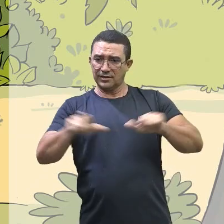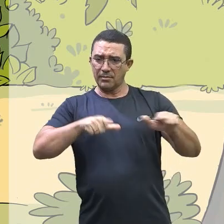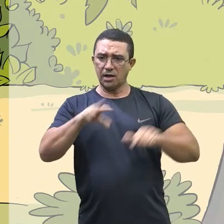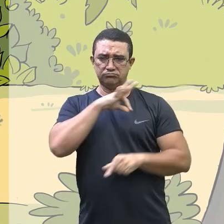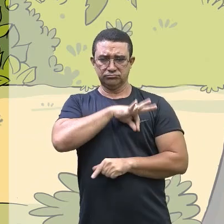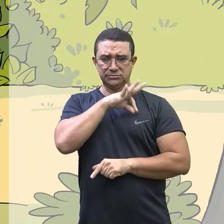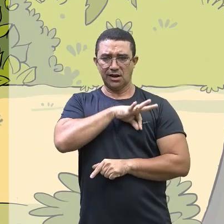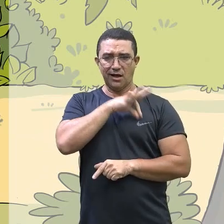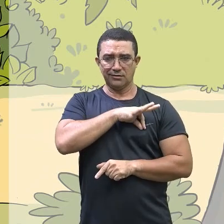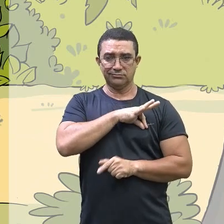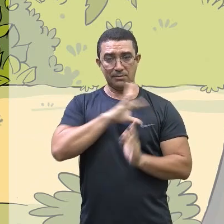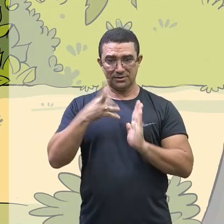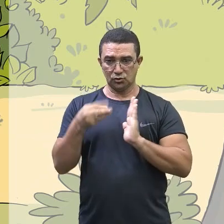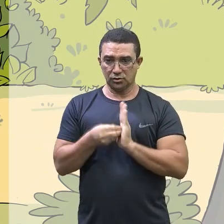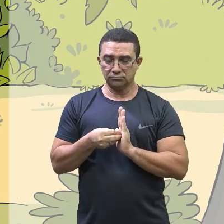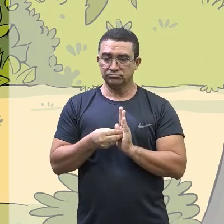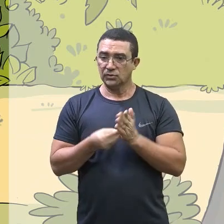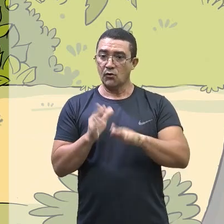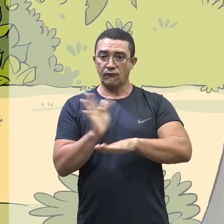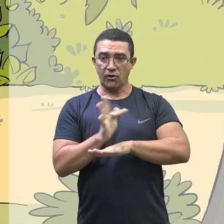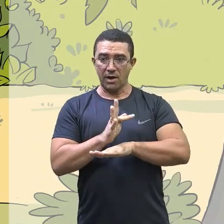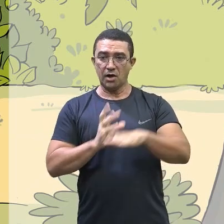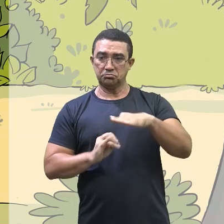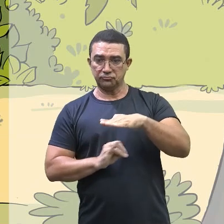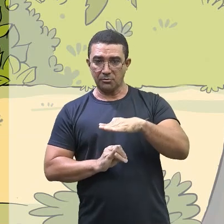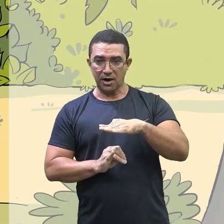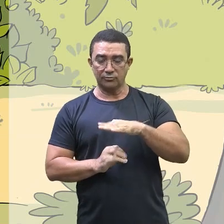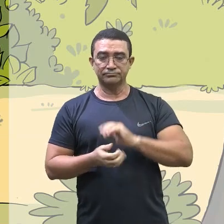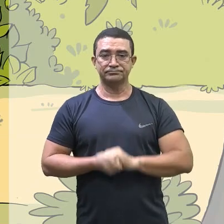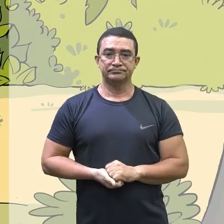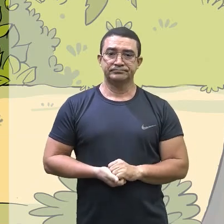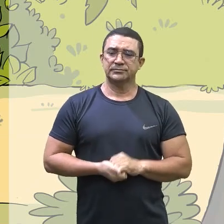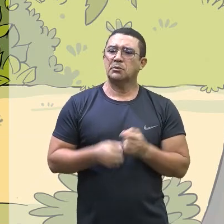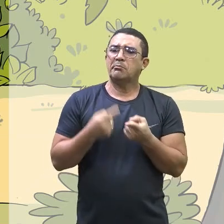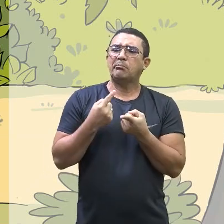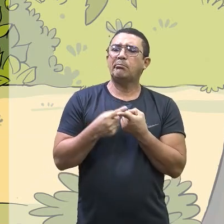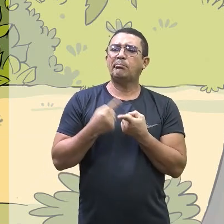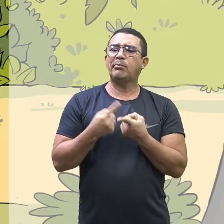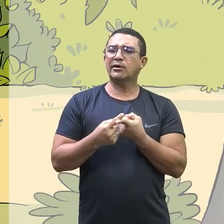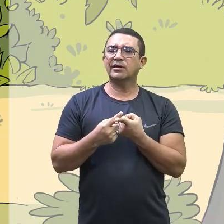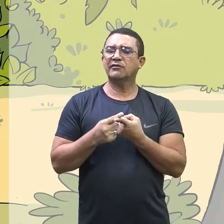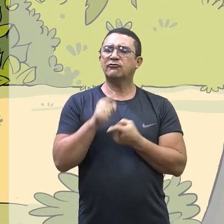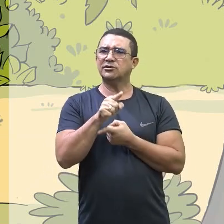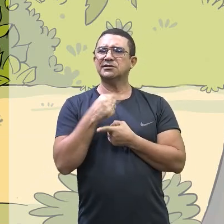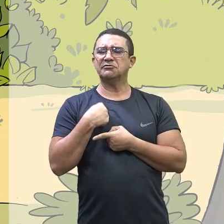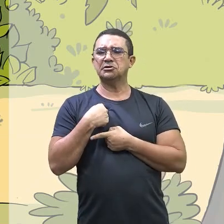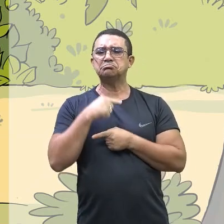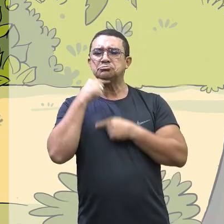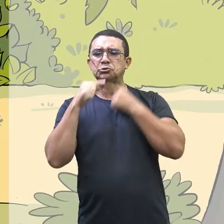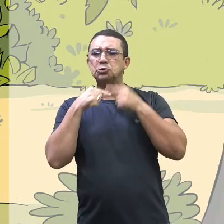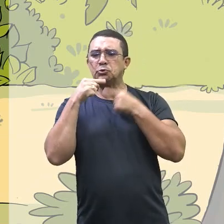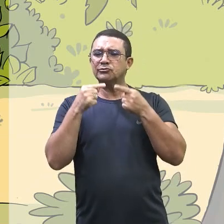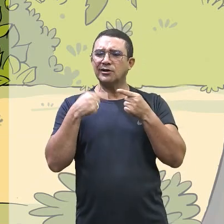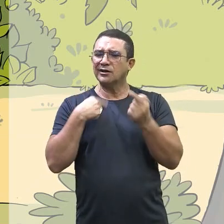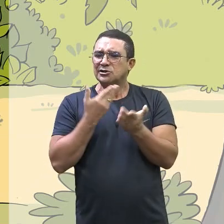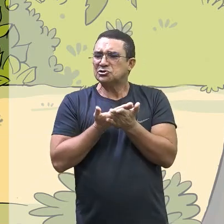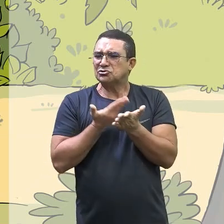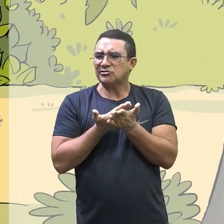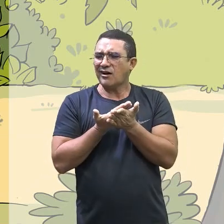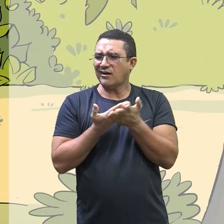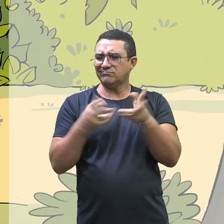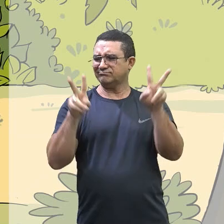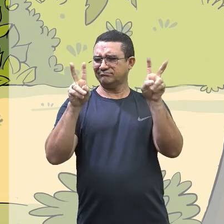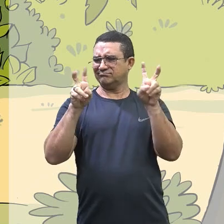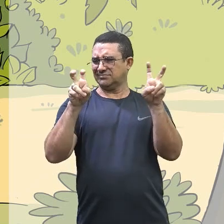né, professor? Sim. Formal, não formal. E por que você pode estar se questionando? Estudar sobre isso,